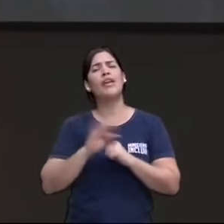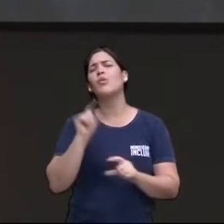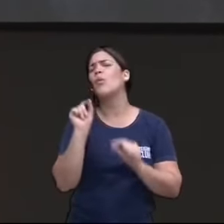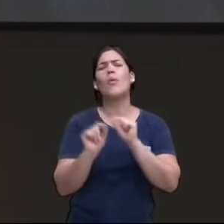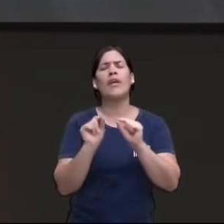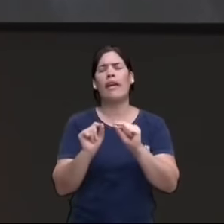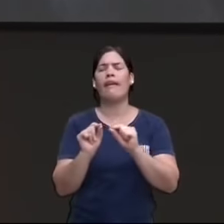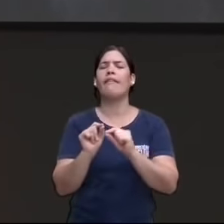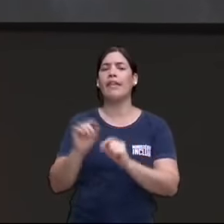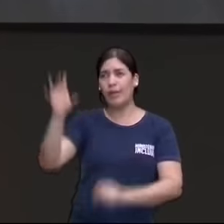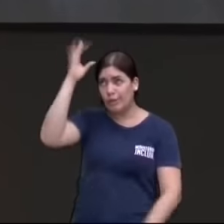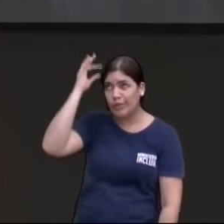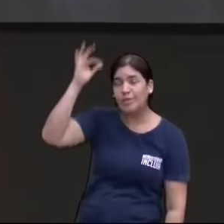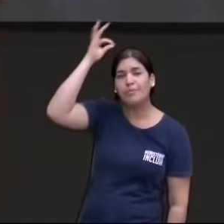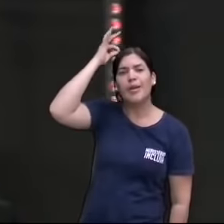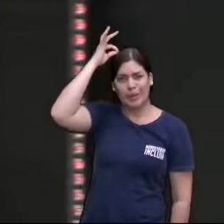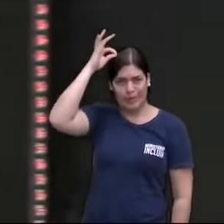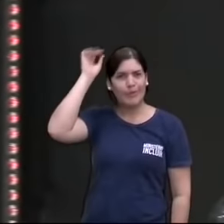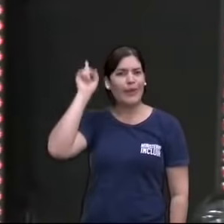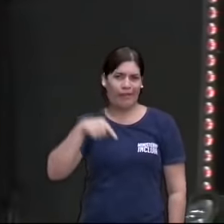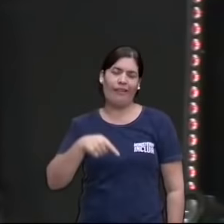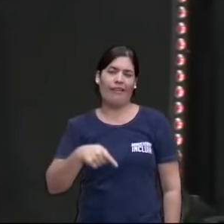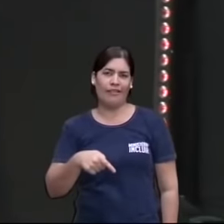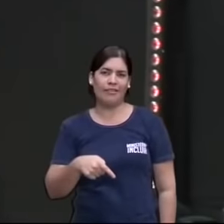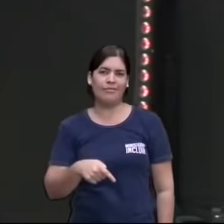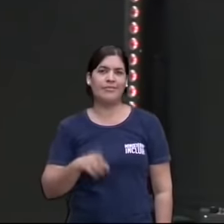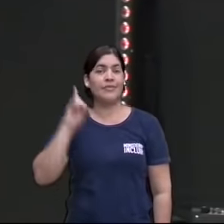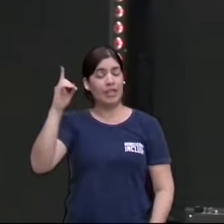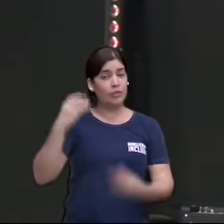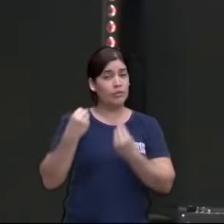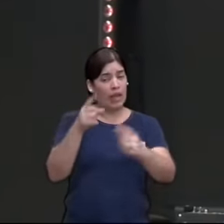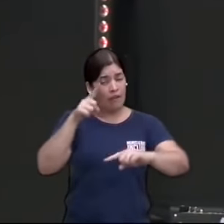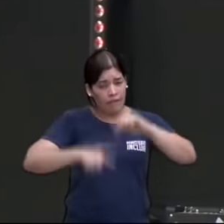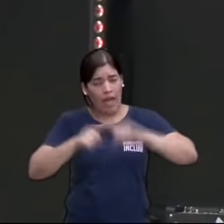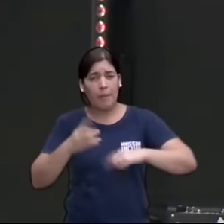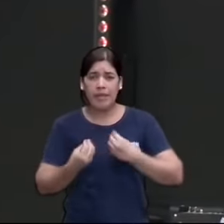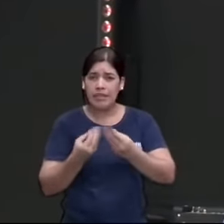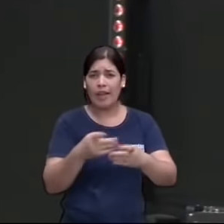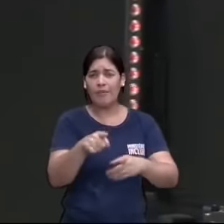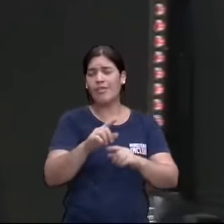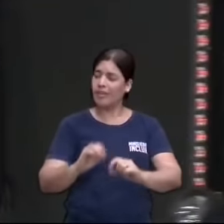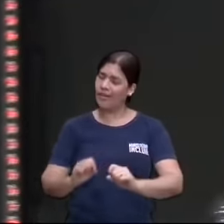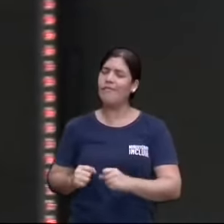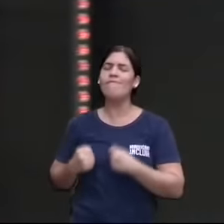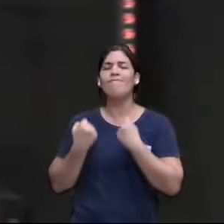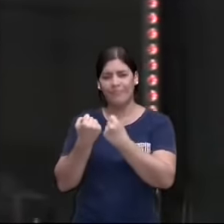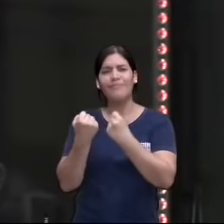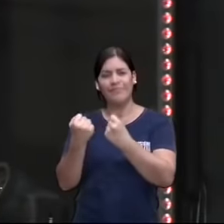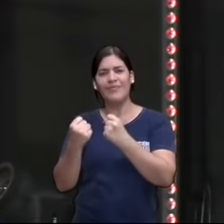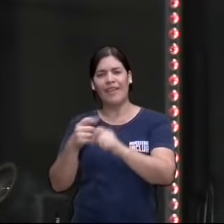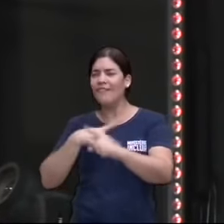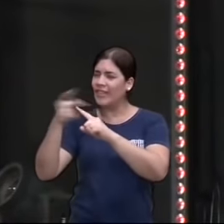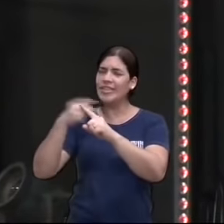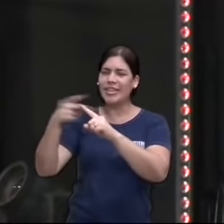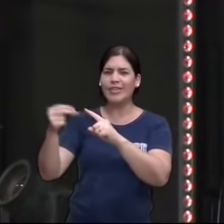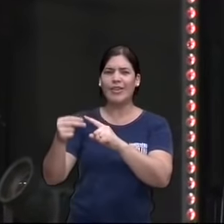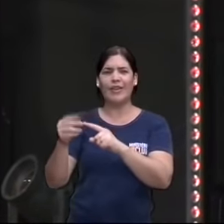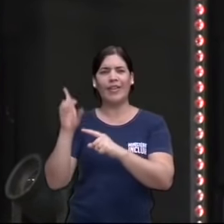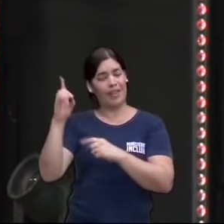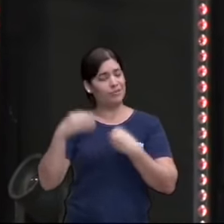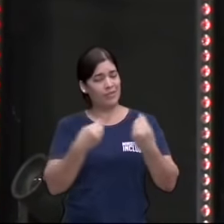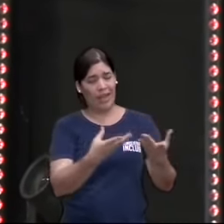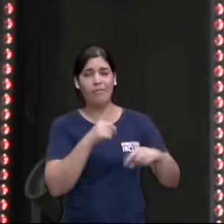Deus. Aí Deus coloca todas as ferramentas para você prevalecer, ser vencedor. Aí